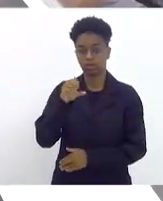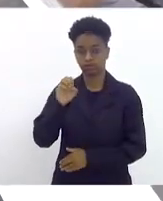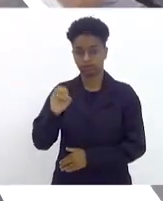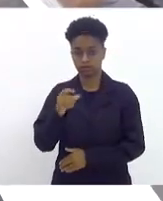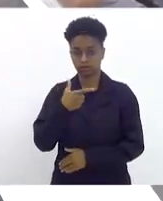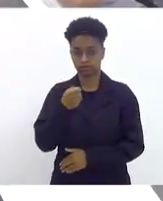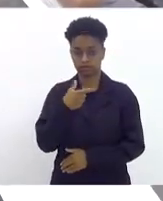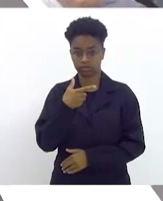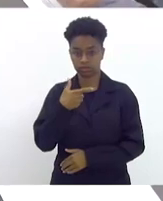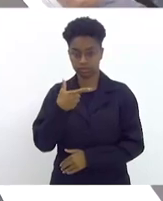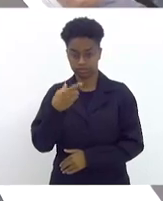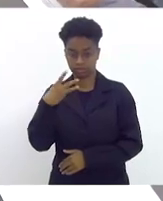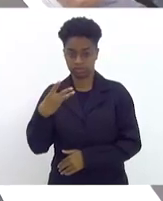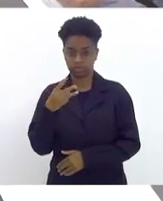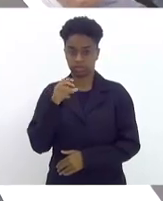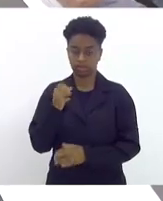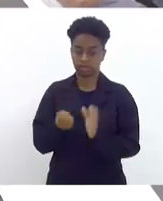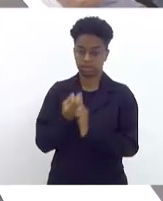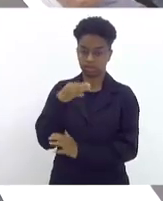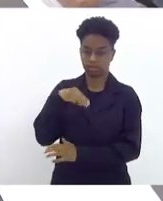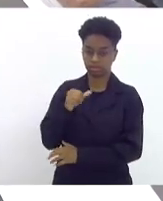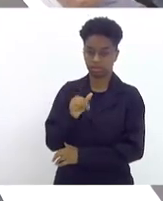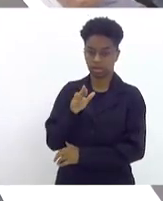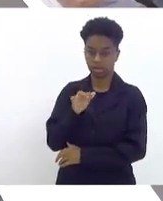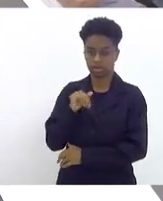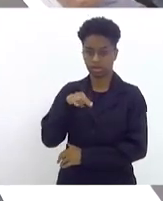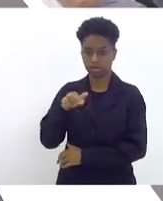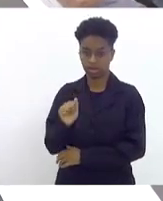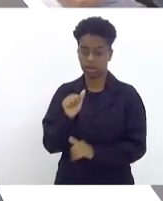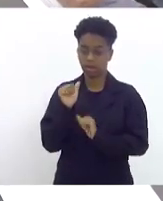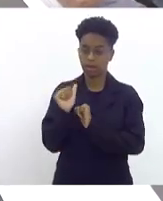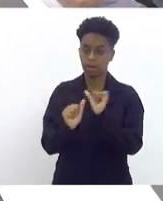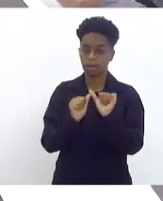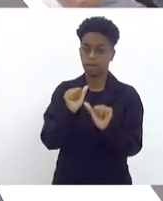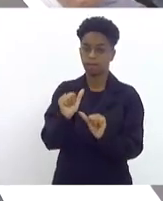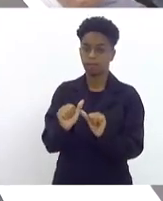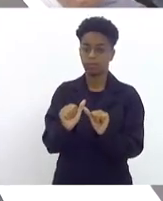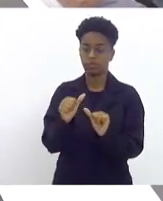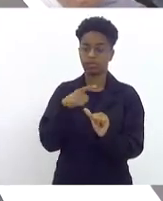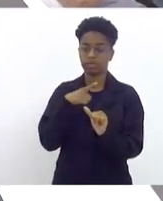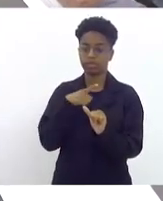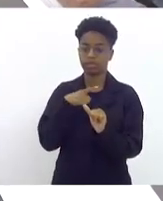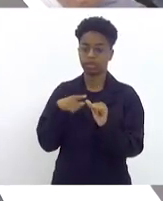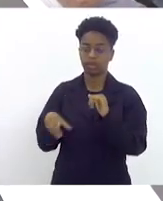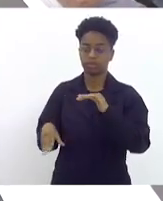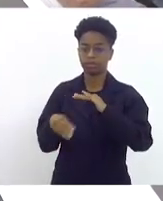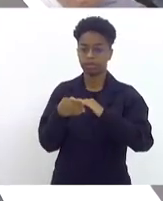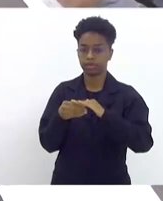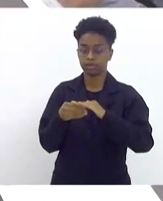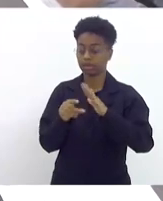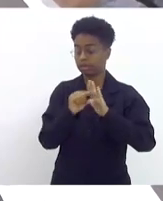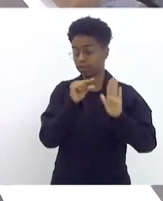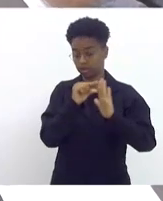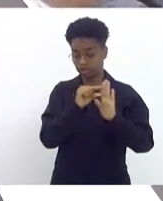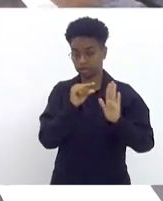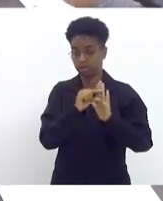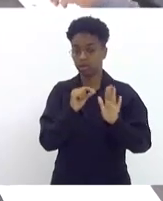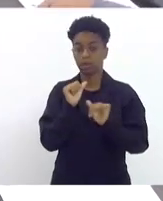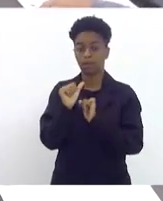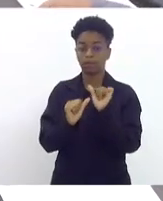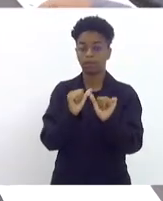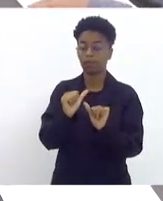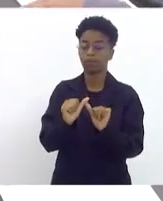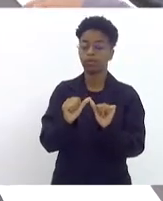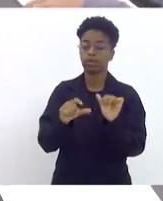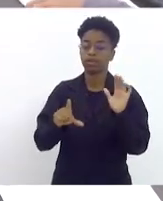de autoria da deputada Marina do MST que altera que tem como emenda emenda altera-se